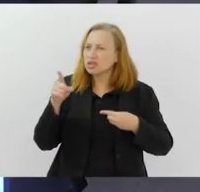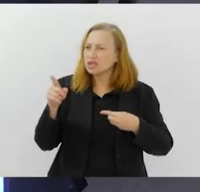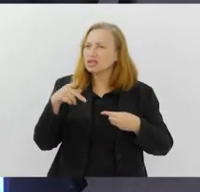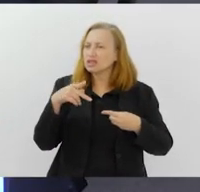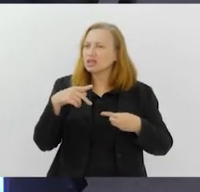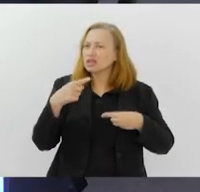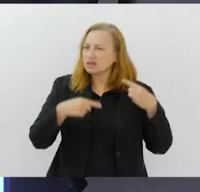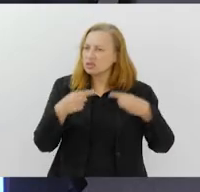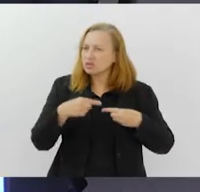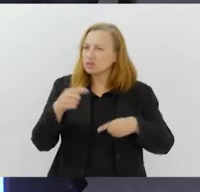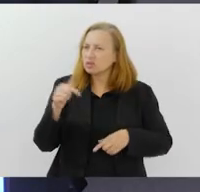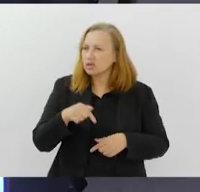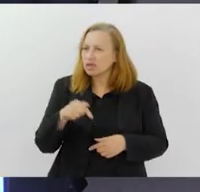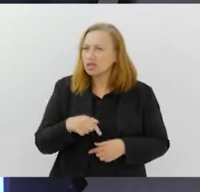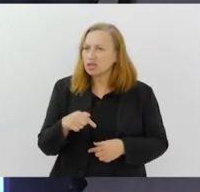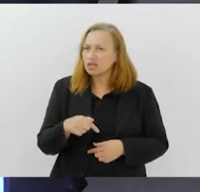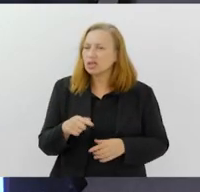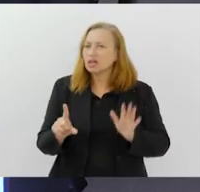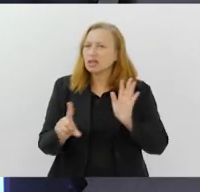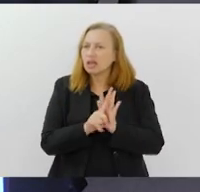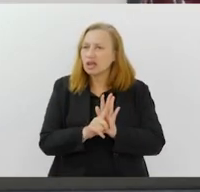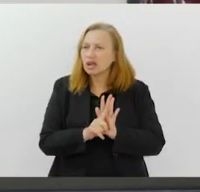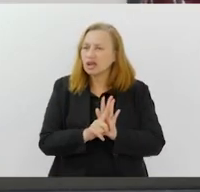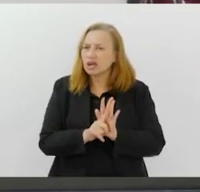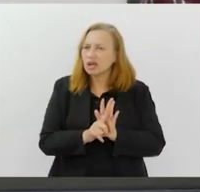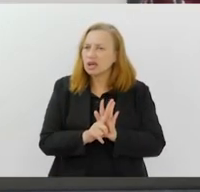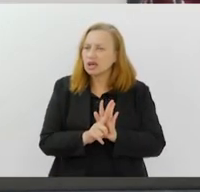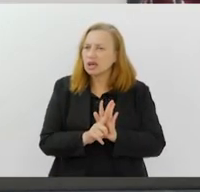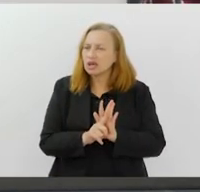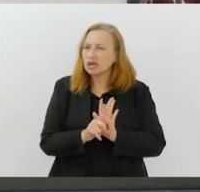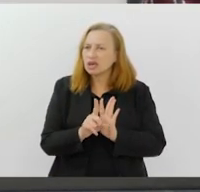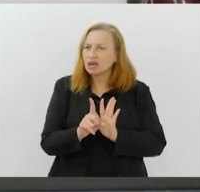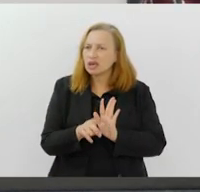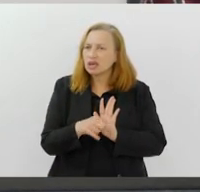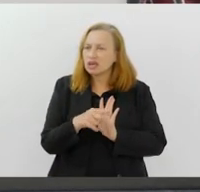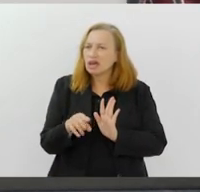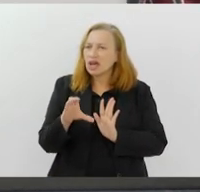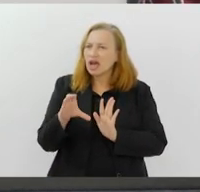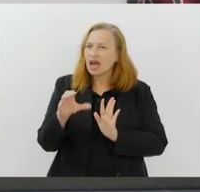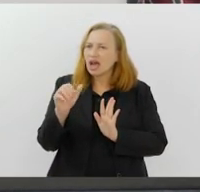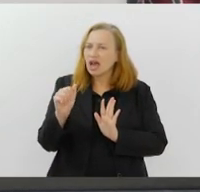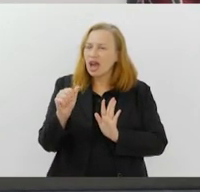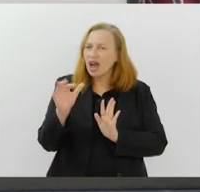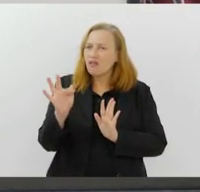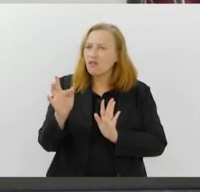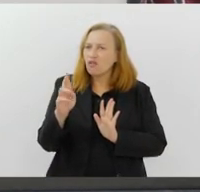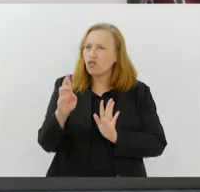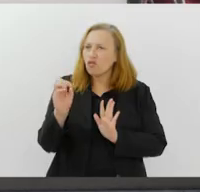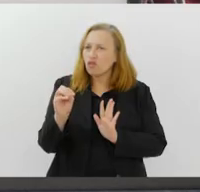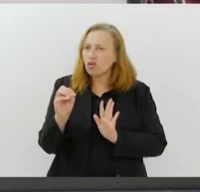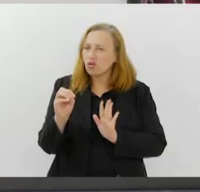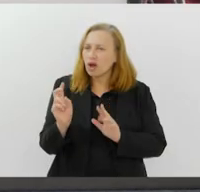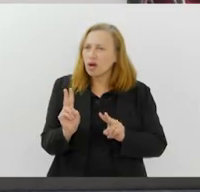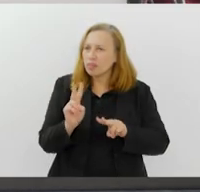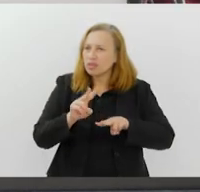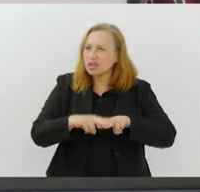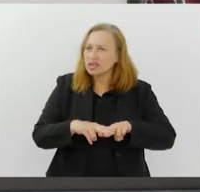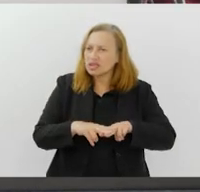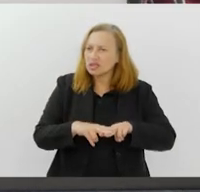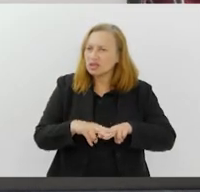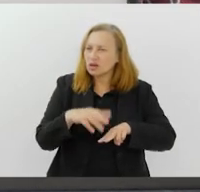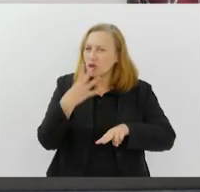discussão aqui a questão da lei que Veda tava educafro que que Veda a prisão por redes de